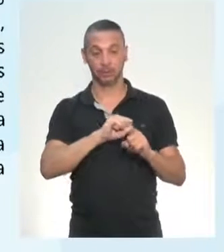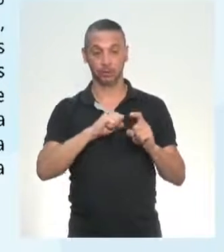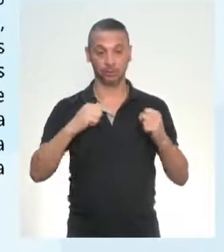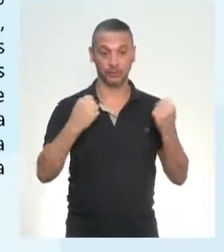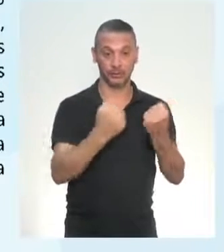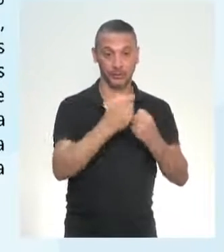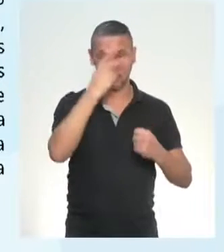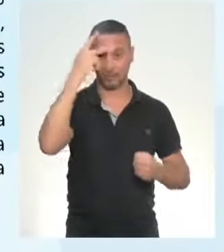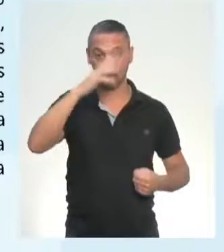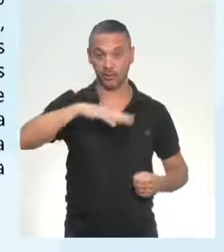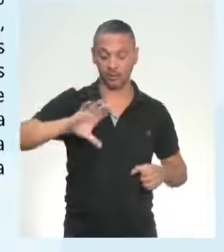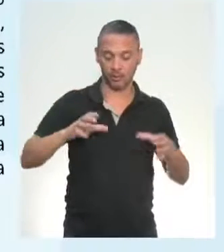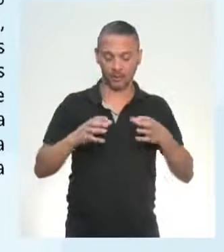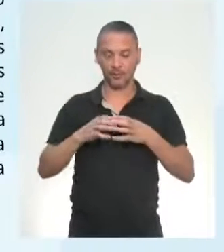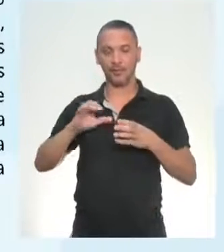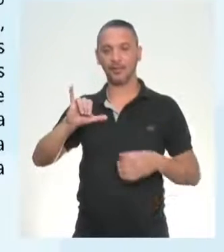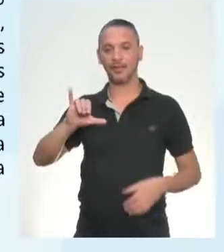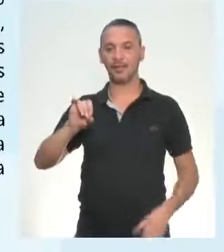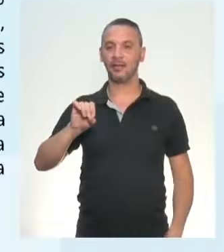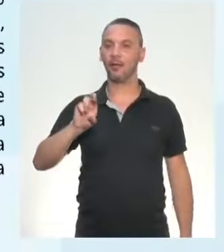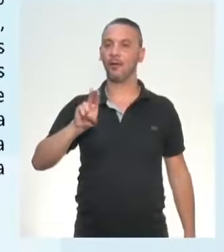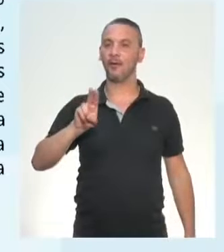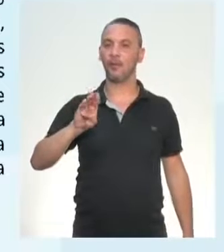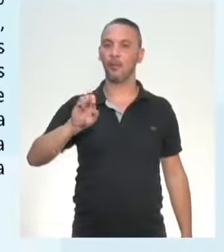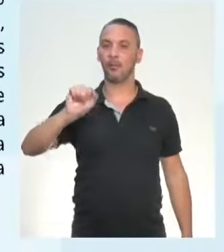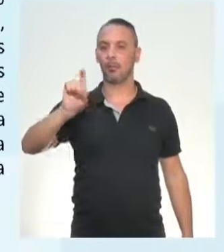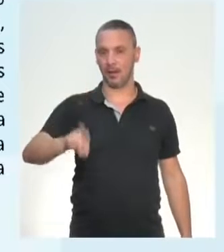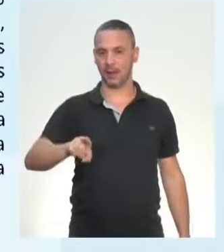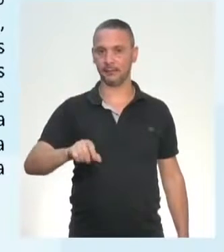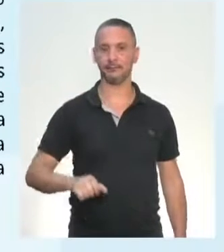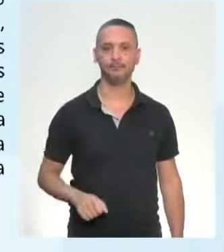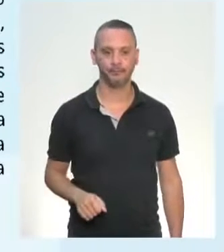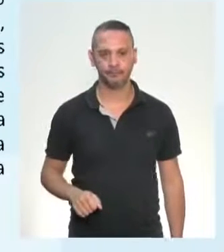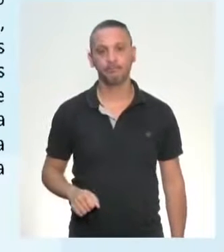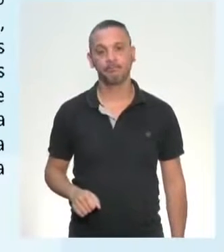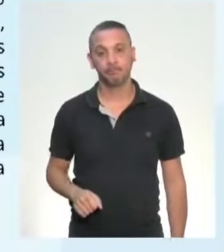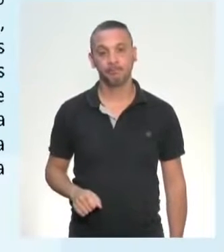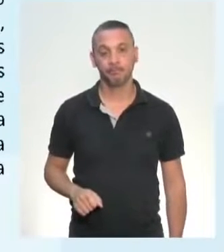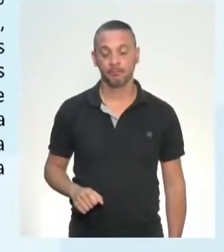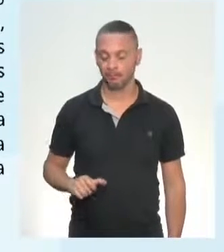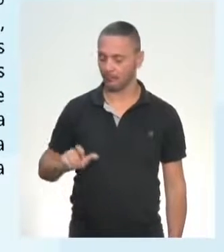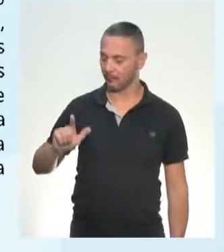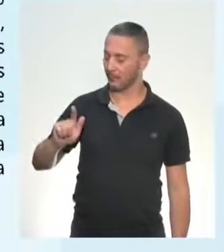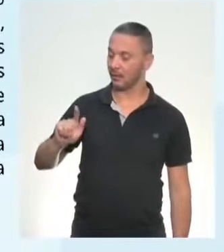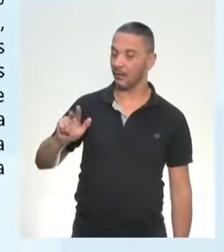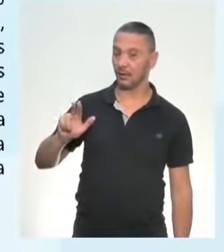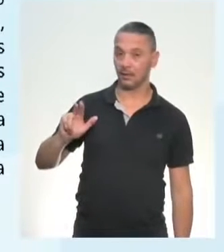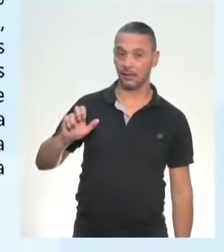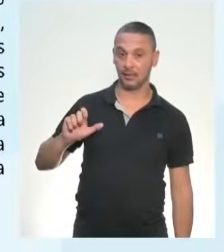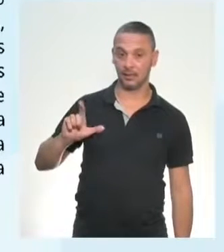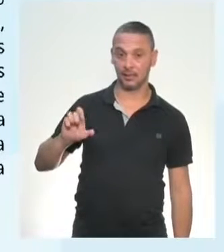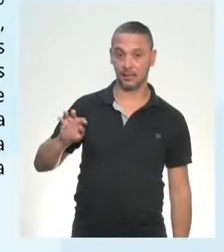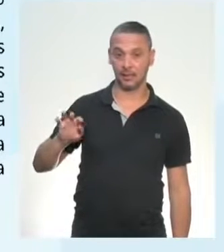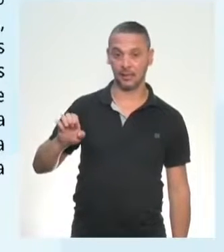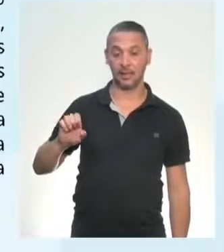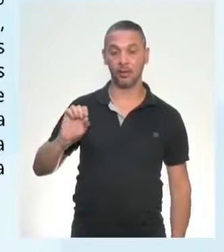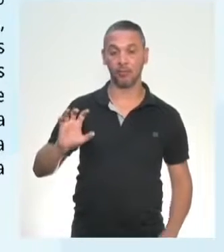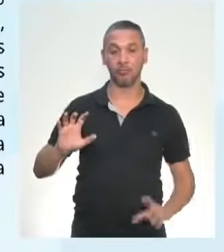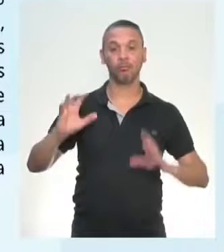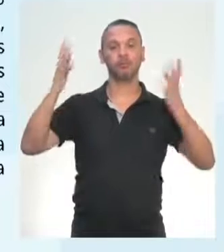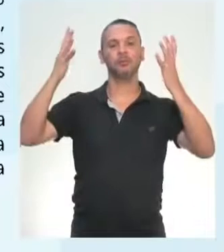nas sociedades tradicionais africanas iorubás. O Gueledé celebra